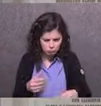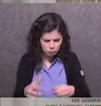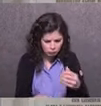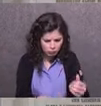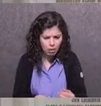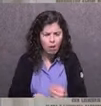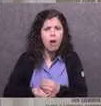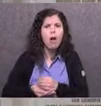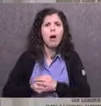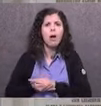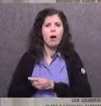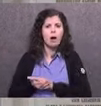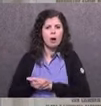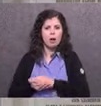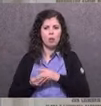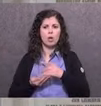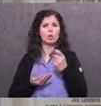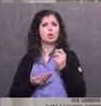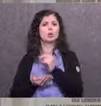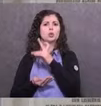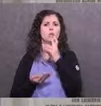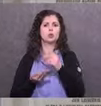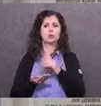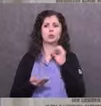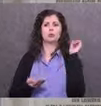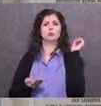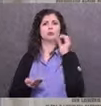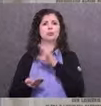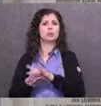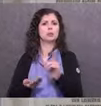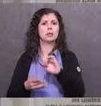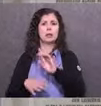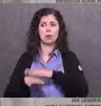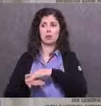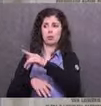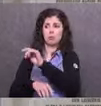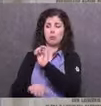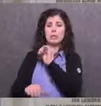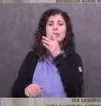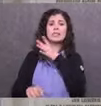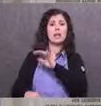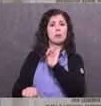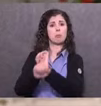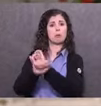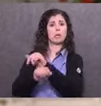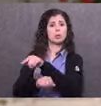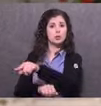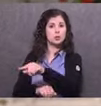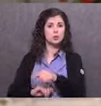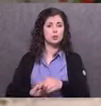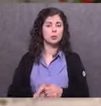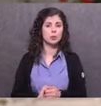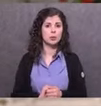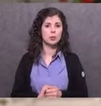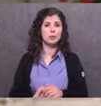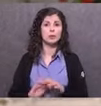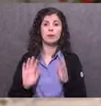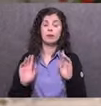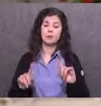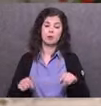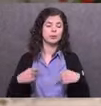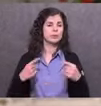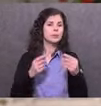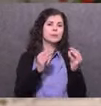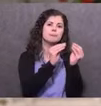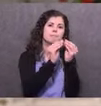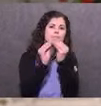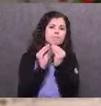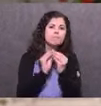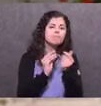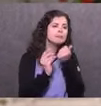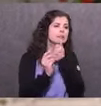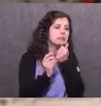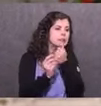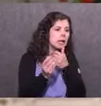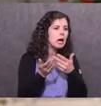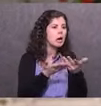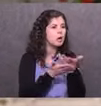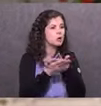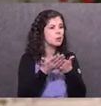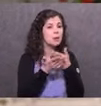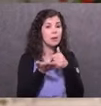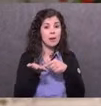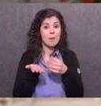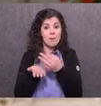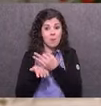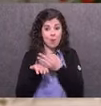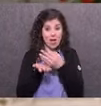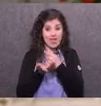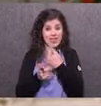no tesouro, porque são preço de sangue. E, depois de terem deliberado, compraram com elas o campo